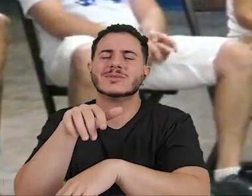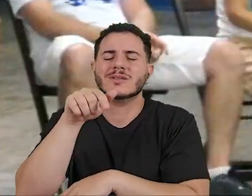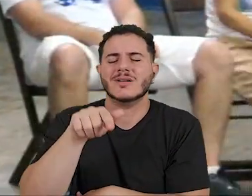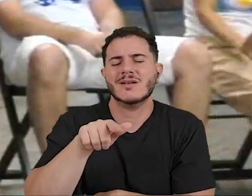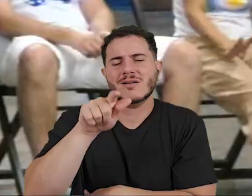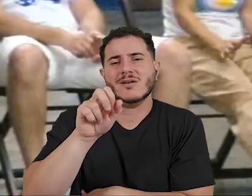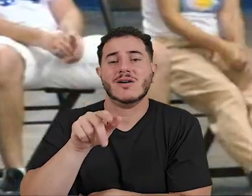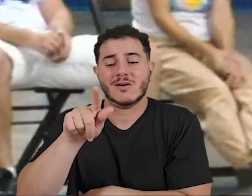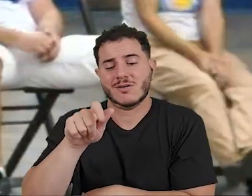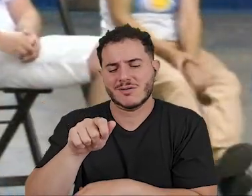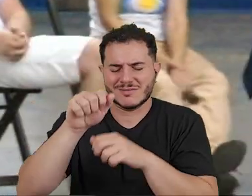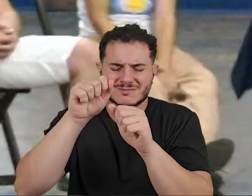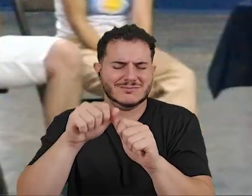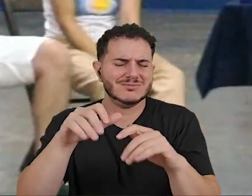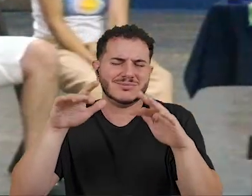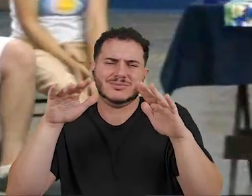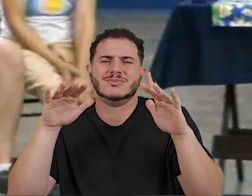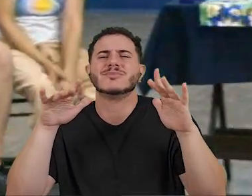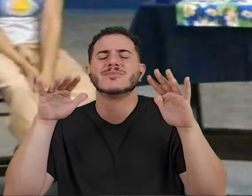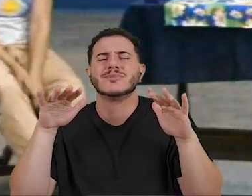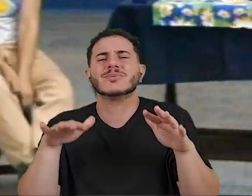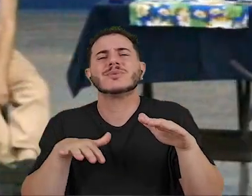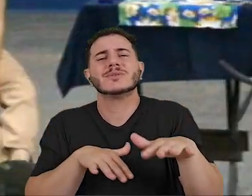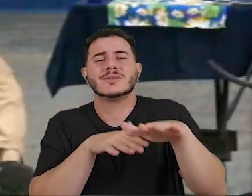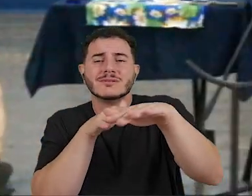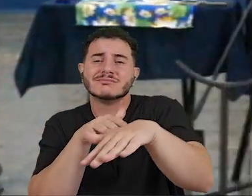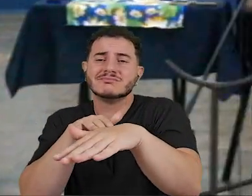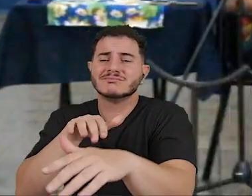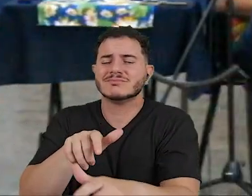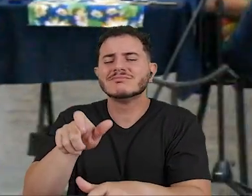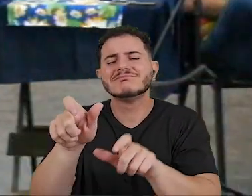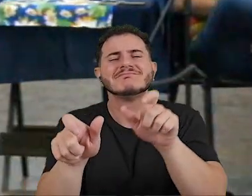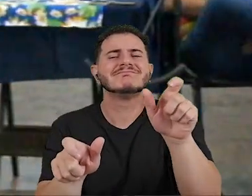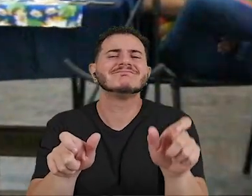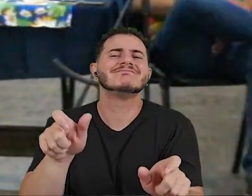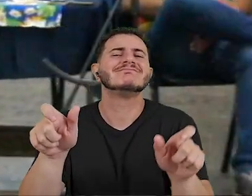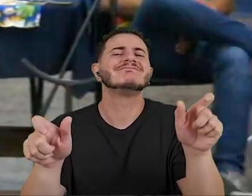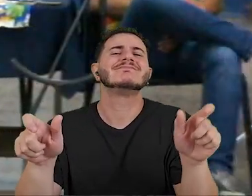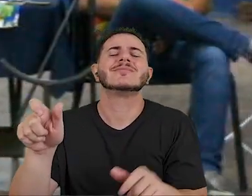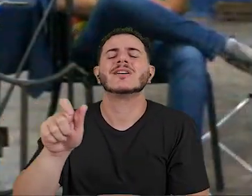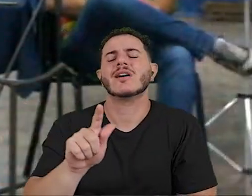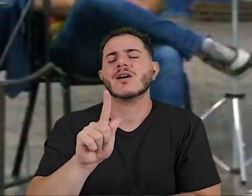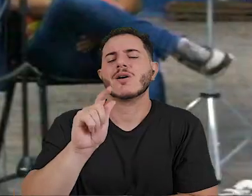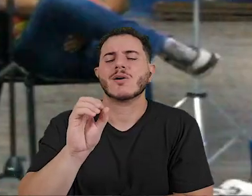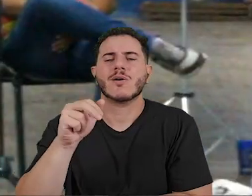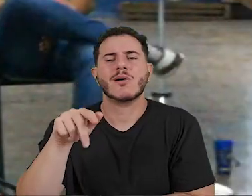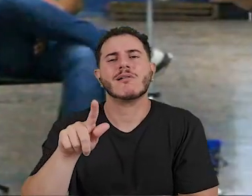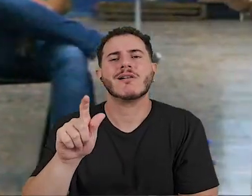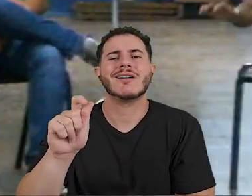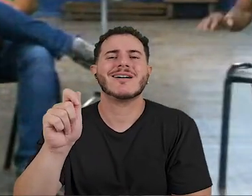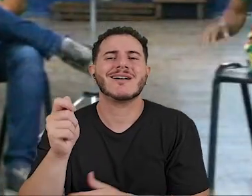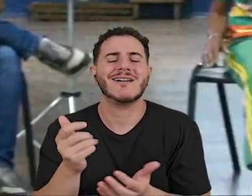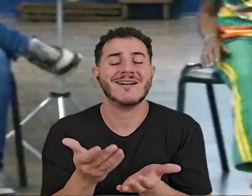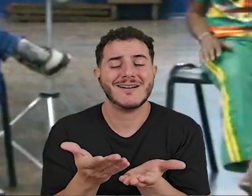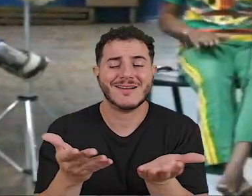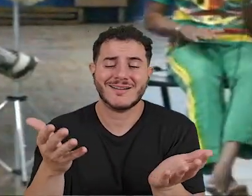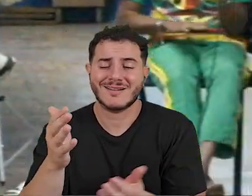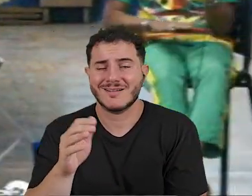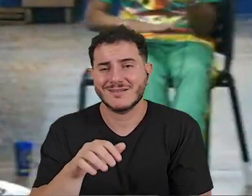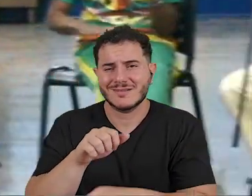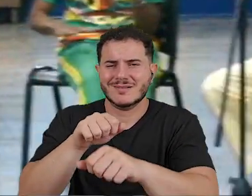filhos no Gonga. Clareia o Gonga de beira-mar.